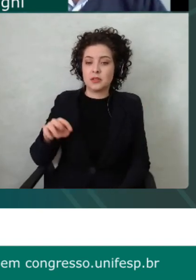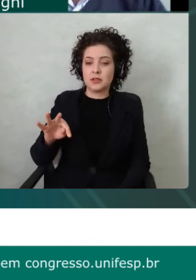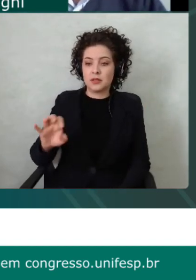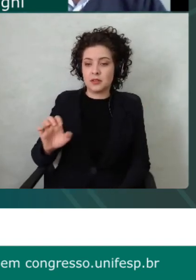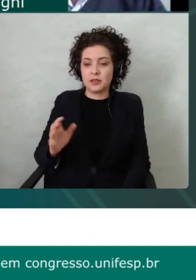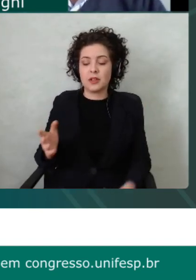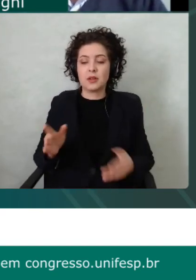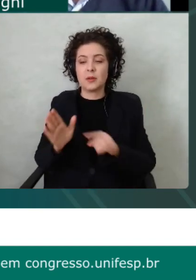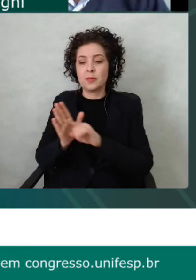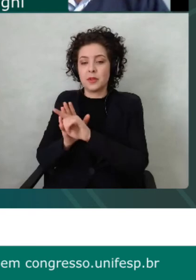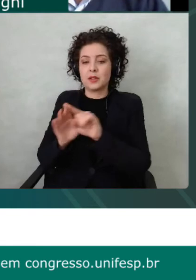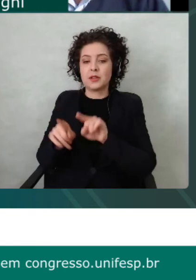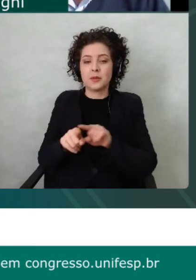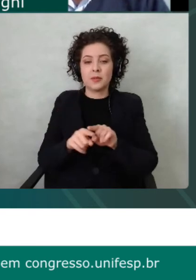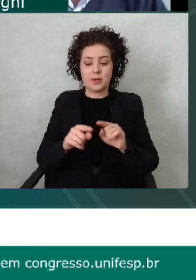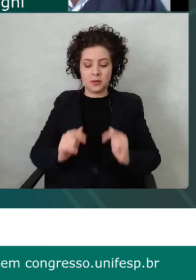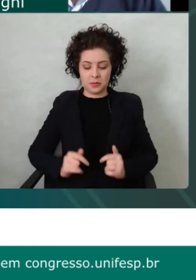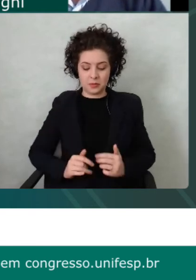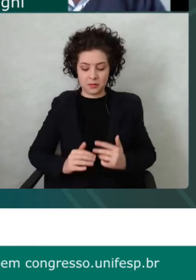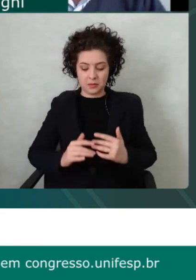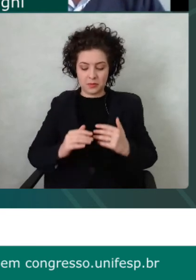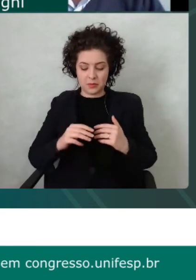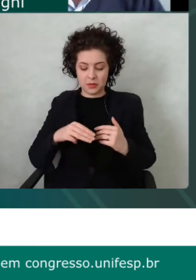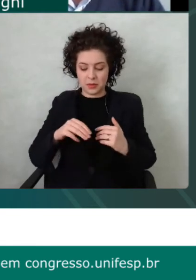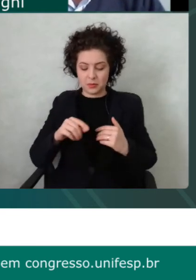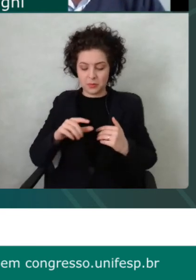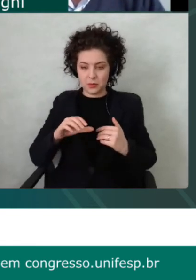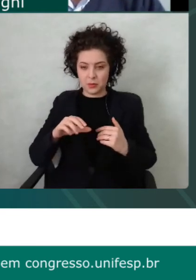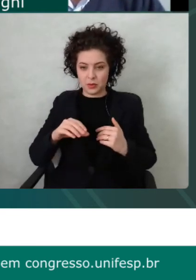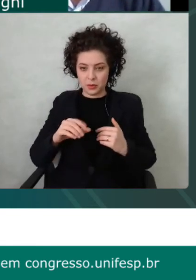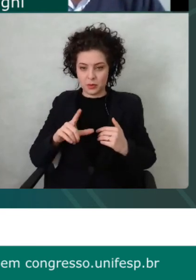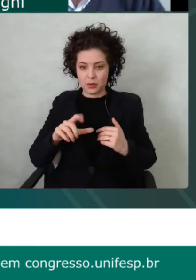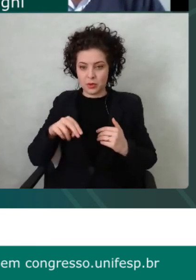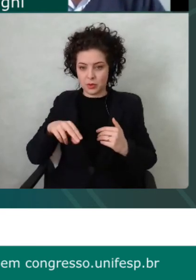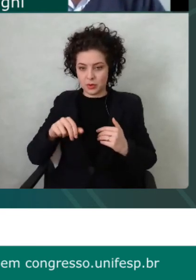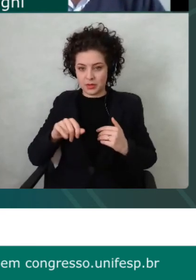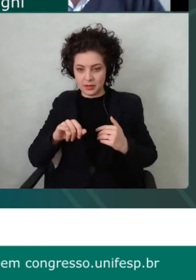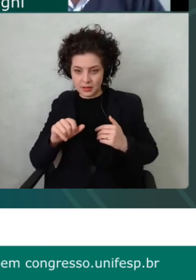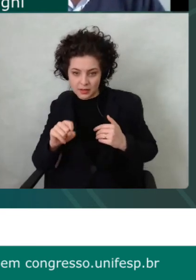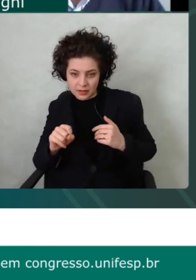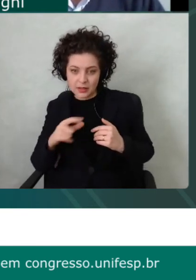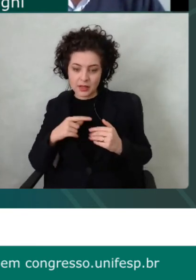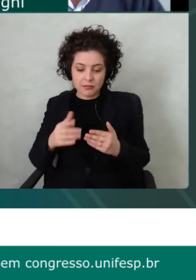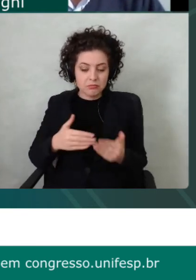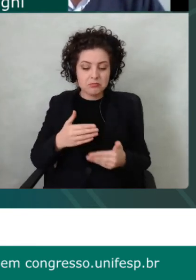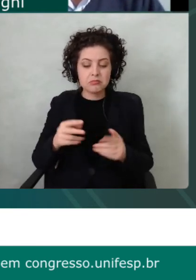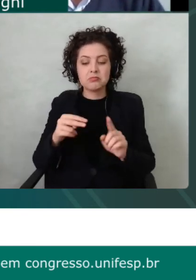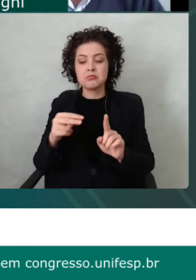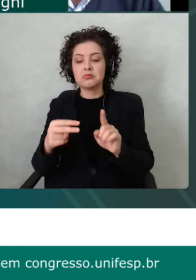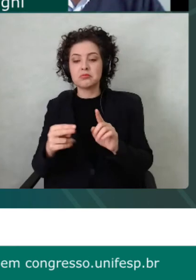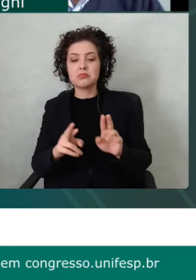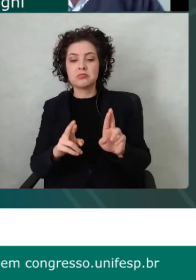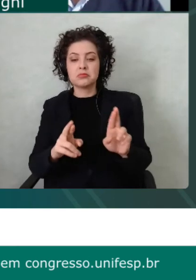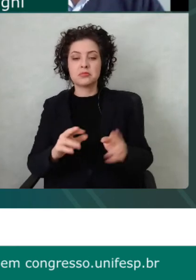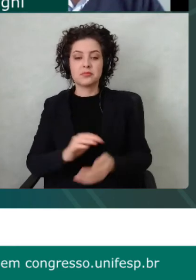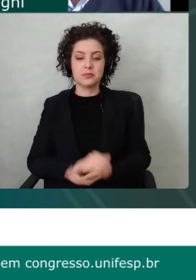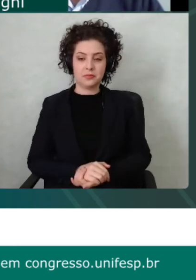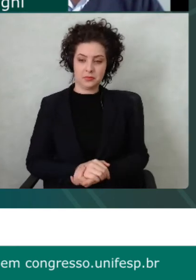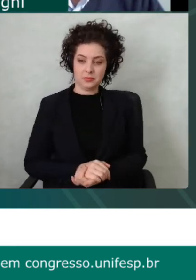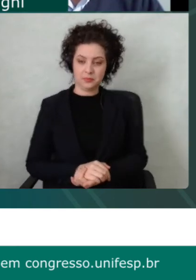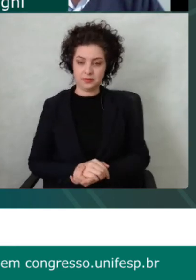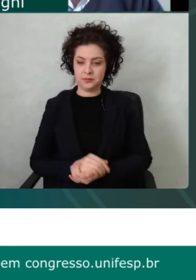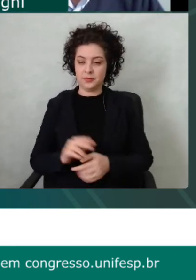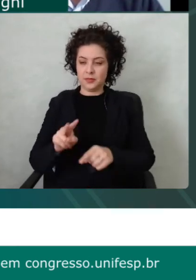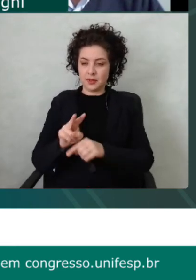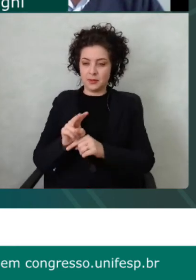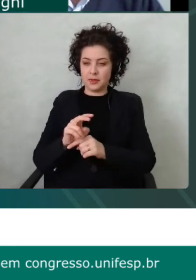também dos anticorpos monoclonais, se tem alguma perspectiva aí nesse caminho, né? Interferon, inibidor de citoquinas, se tem alguma